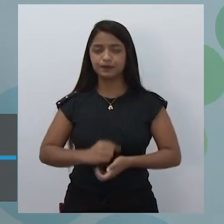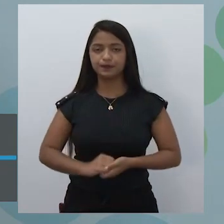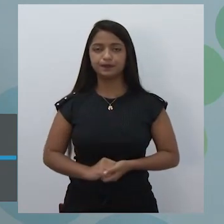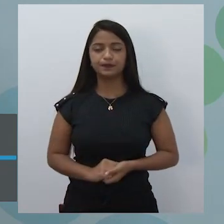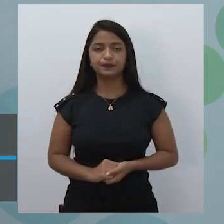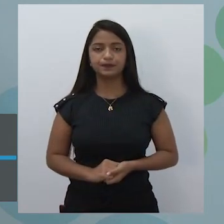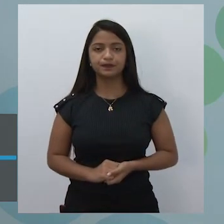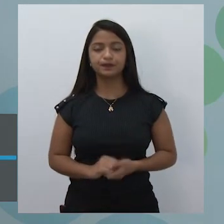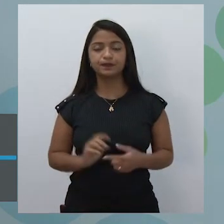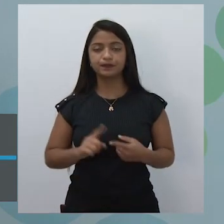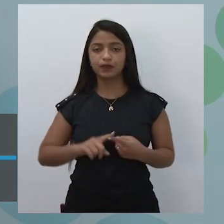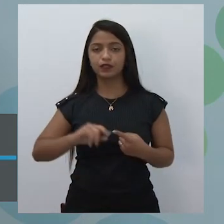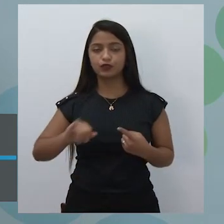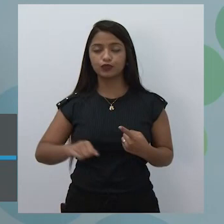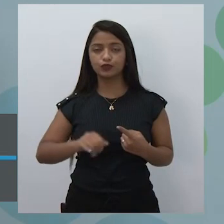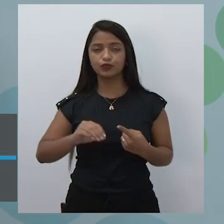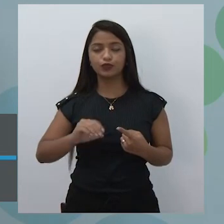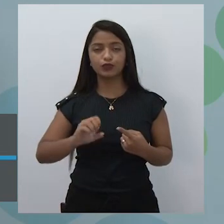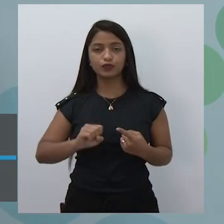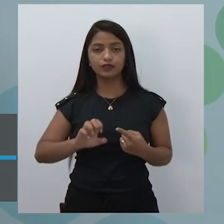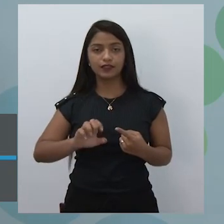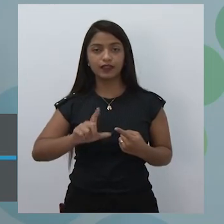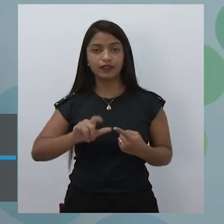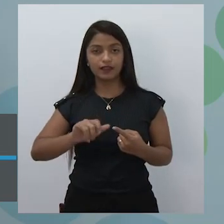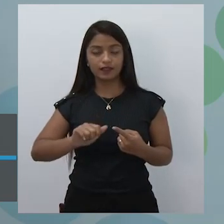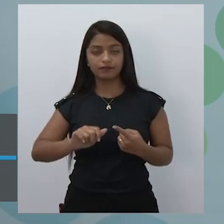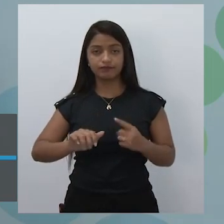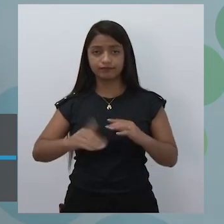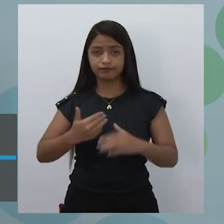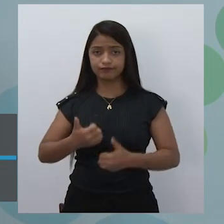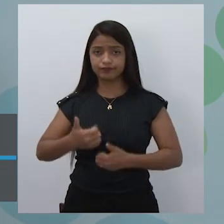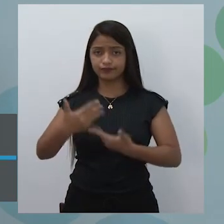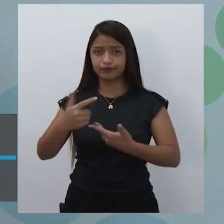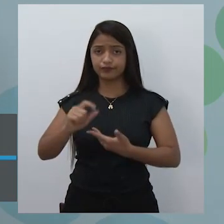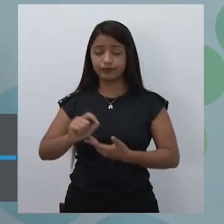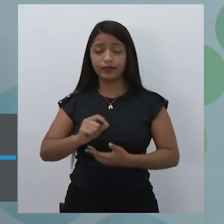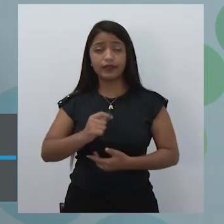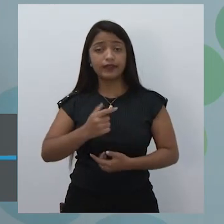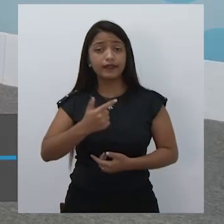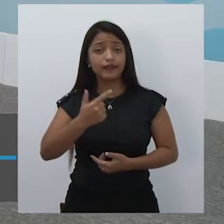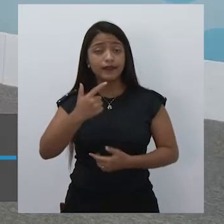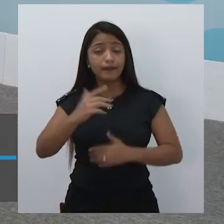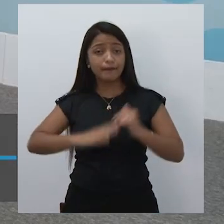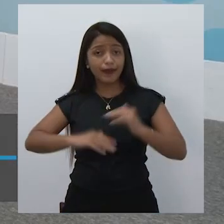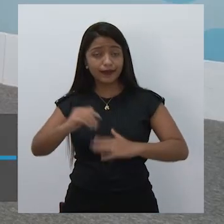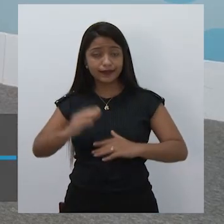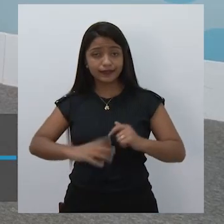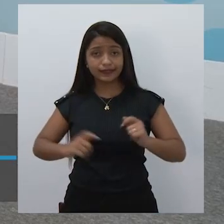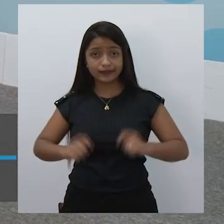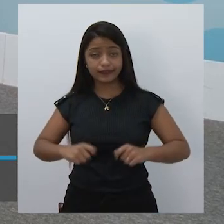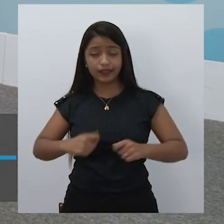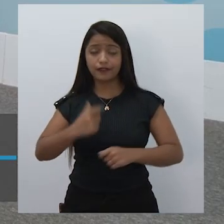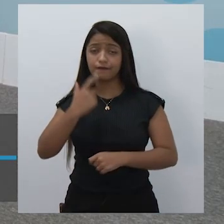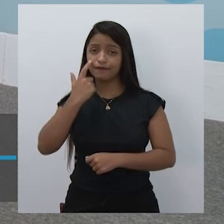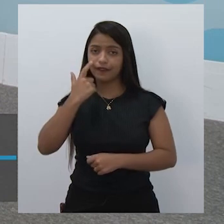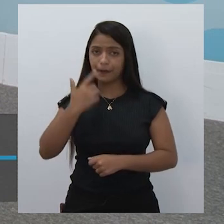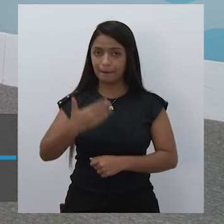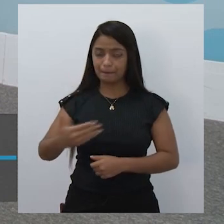A Josélia, ela diz que na prática, nós vamos ver a funcionalidade disso,